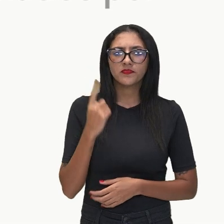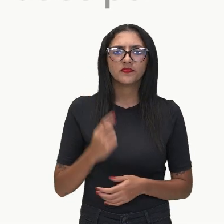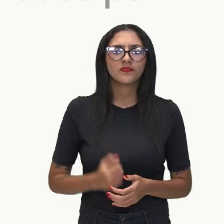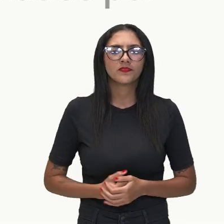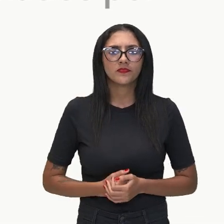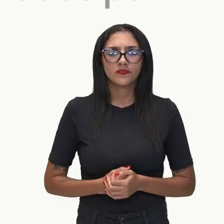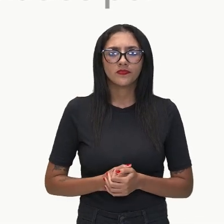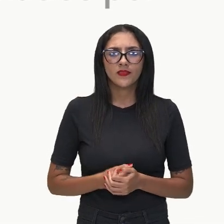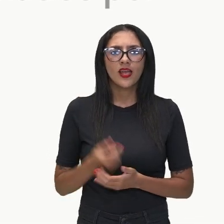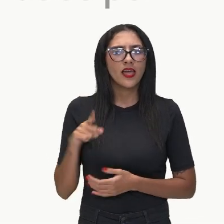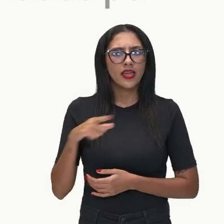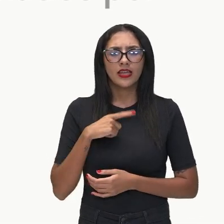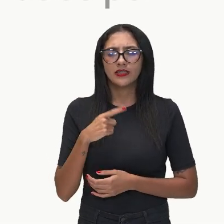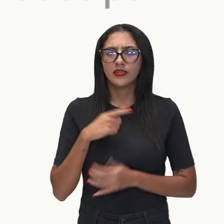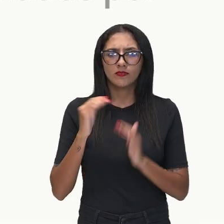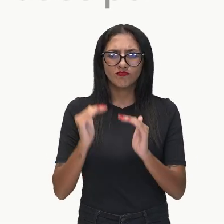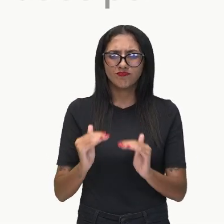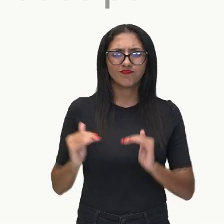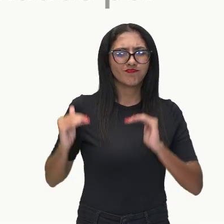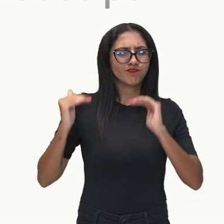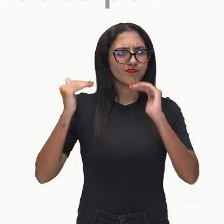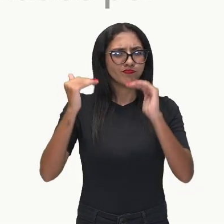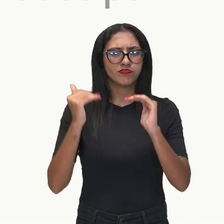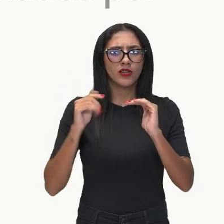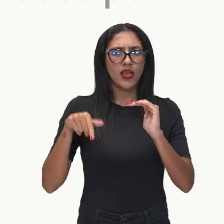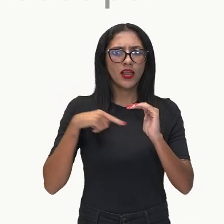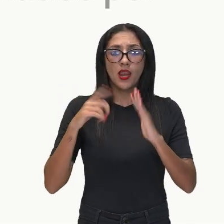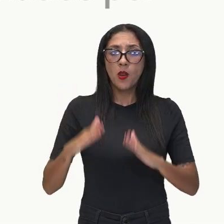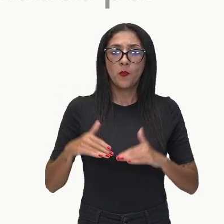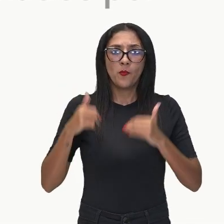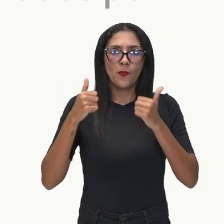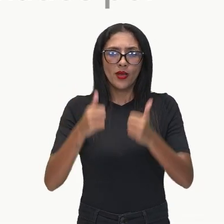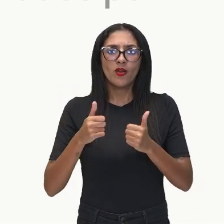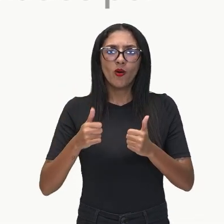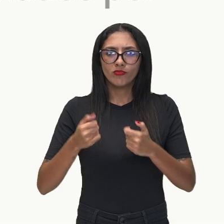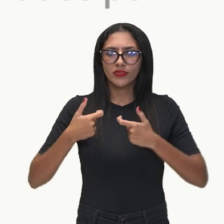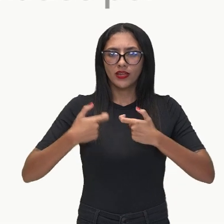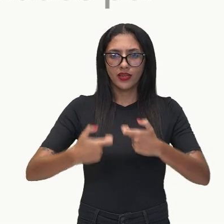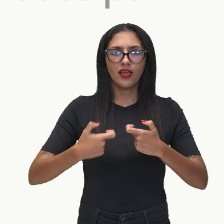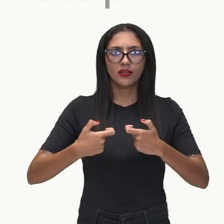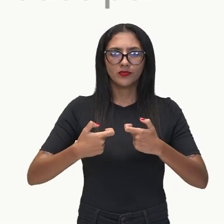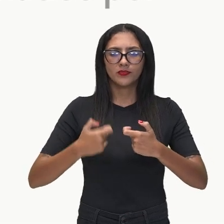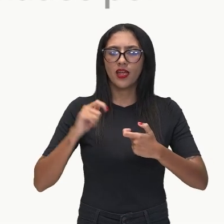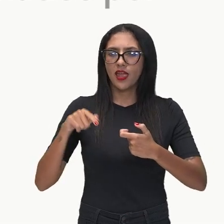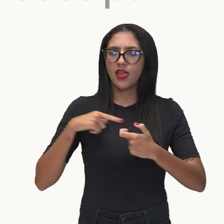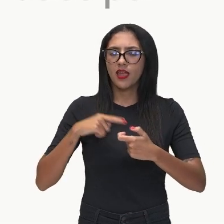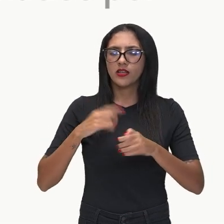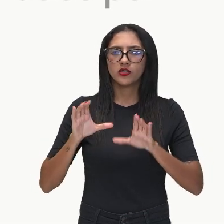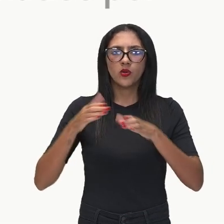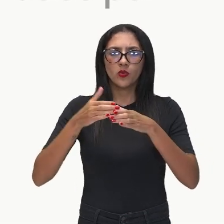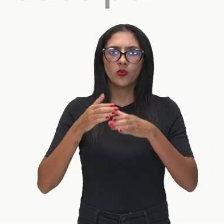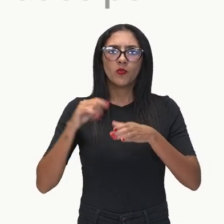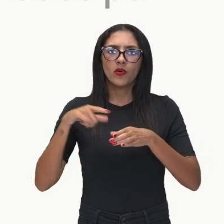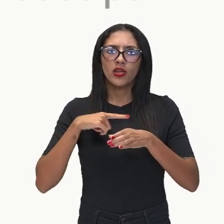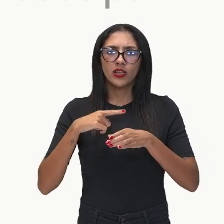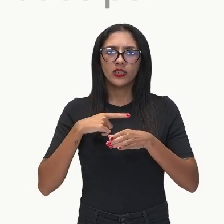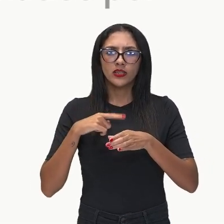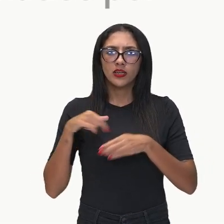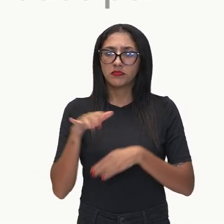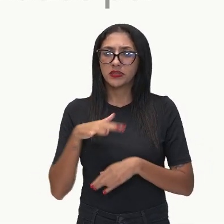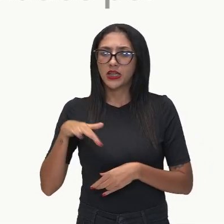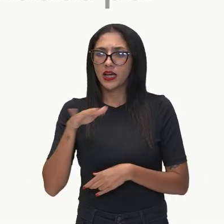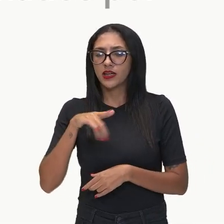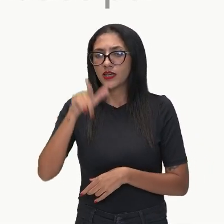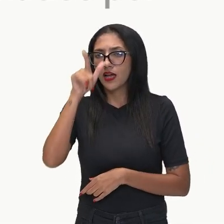muito superior no combate, tá? Então a Blitzkrieg, ela era do lado alemão.